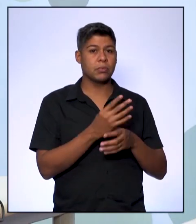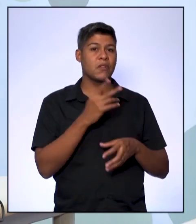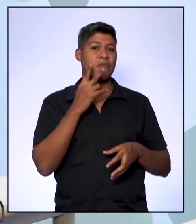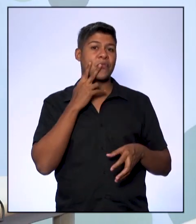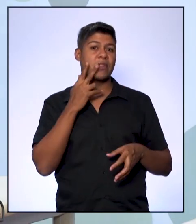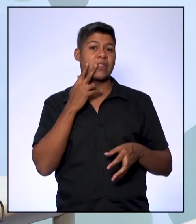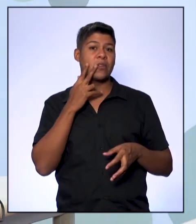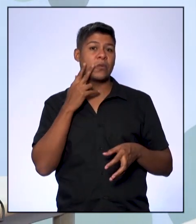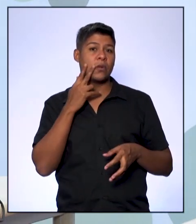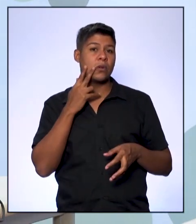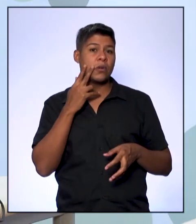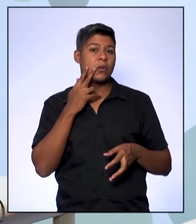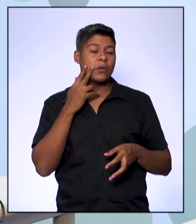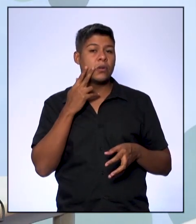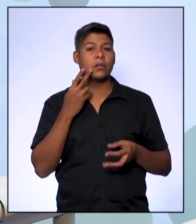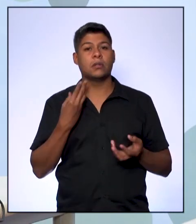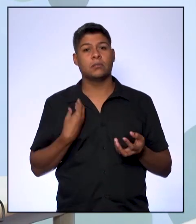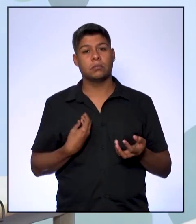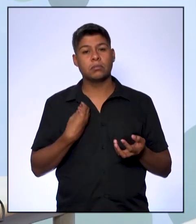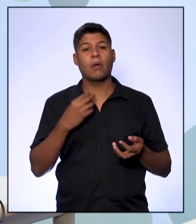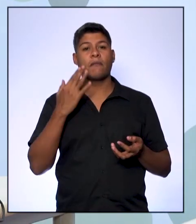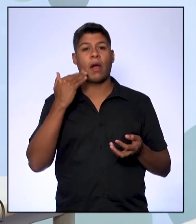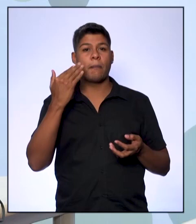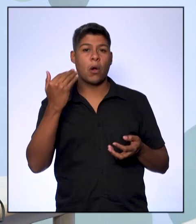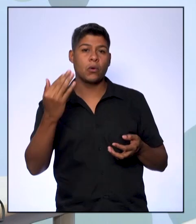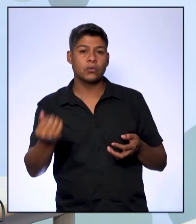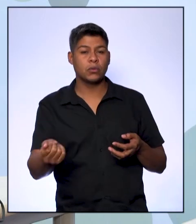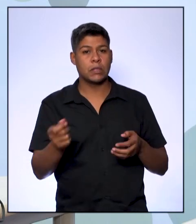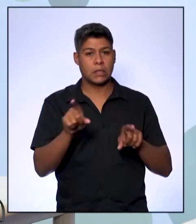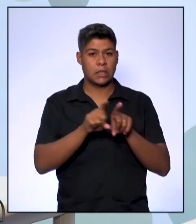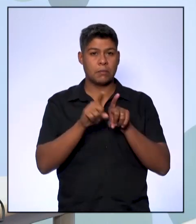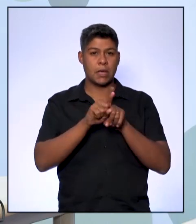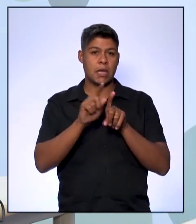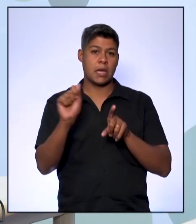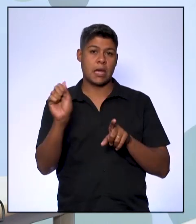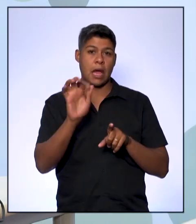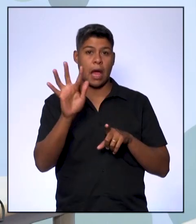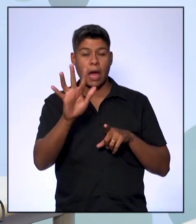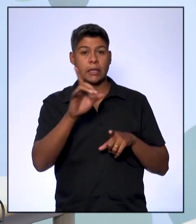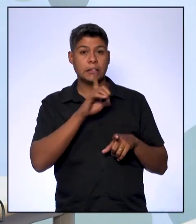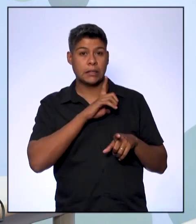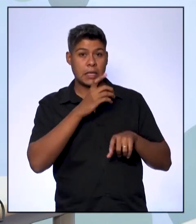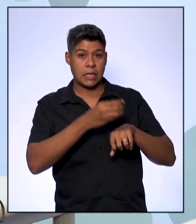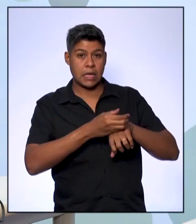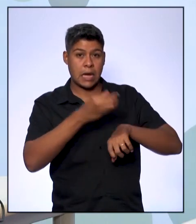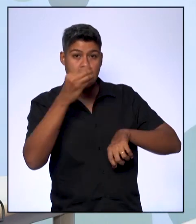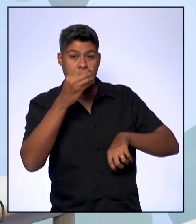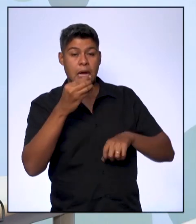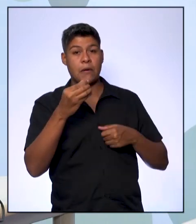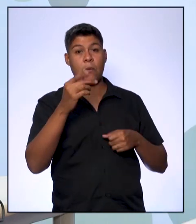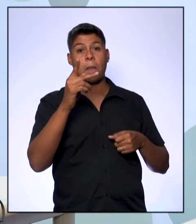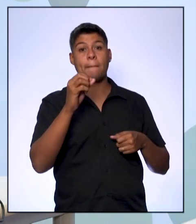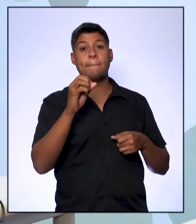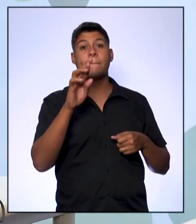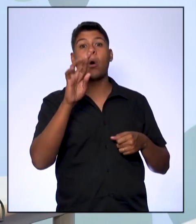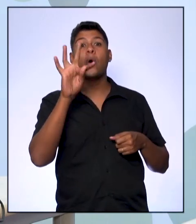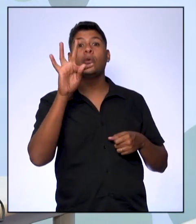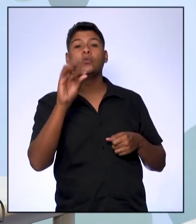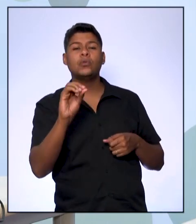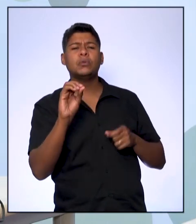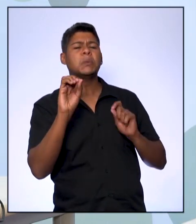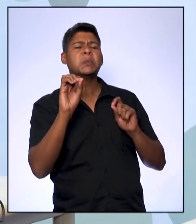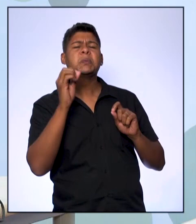né que eu lá coloco alto né e é muito famoso e caro também então quando eu falo ganha uma garrafa do legítimo porto